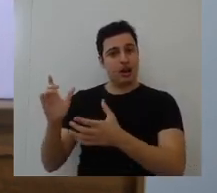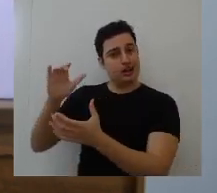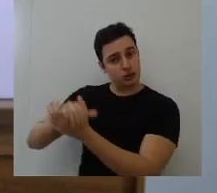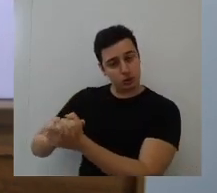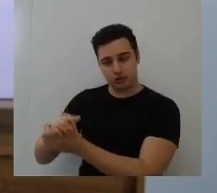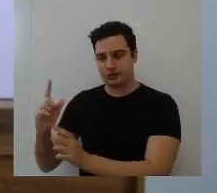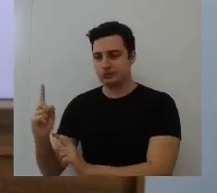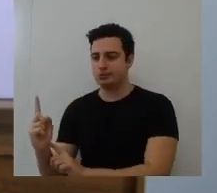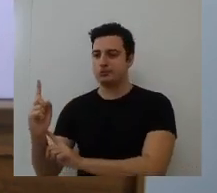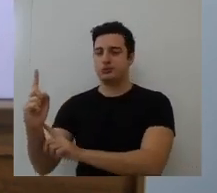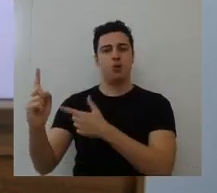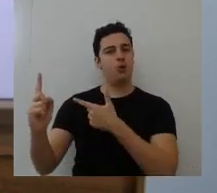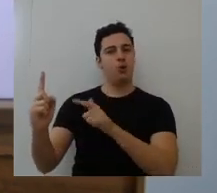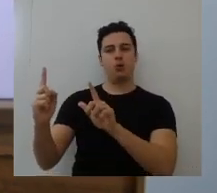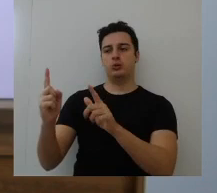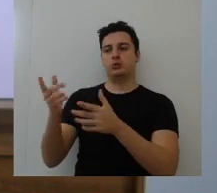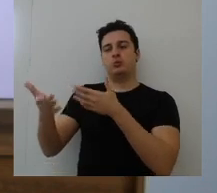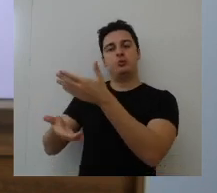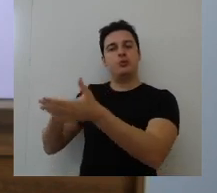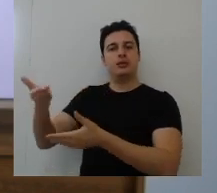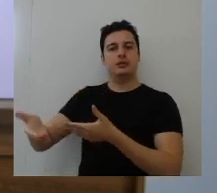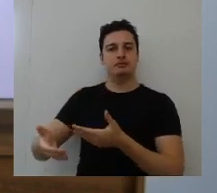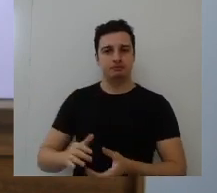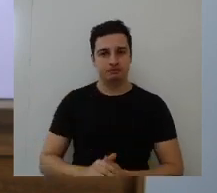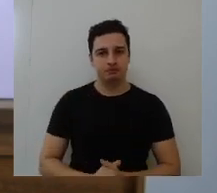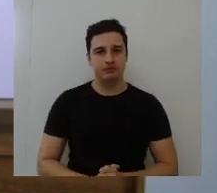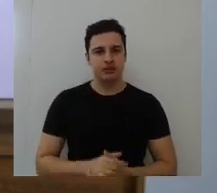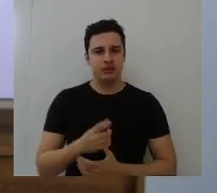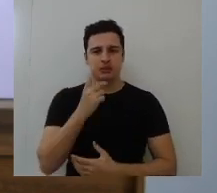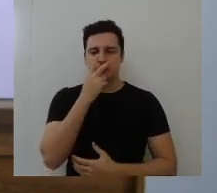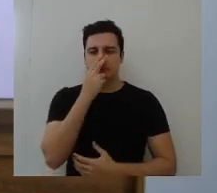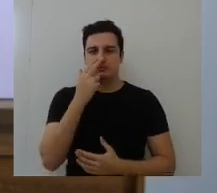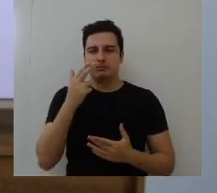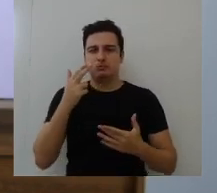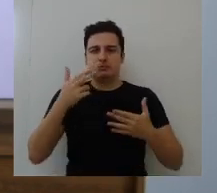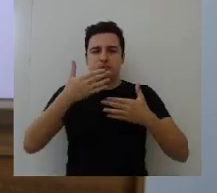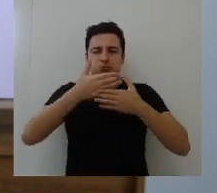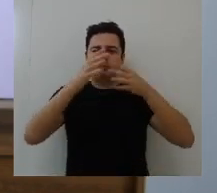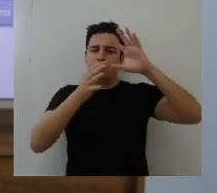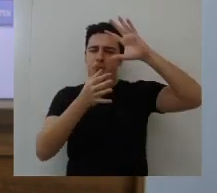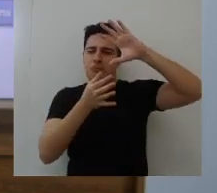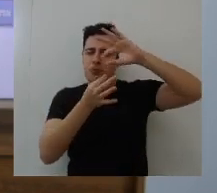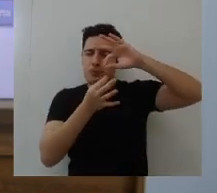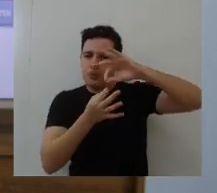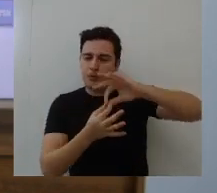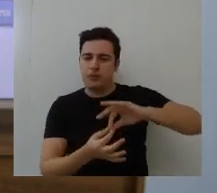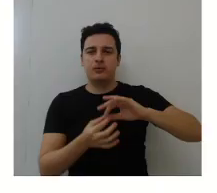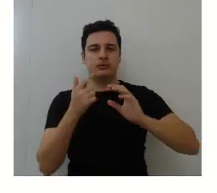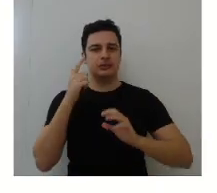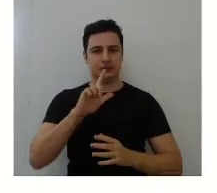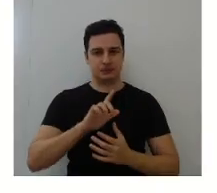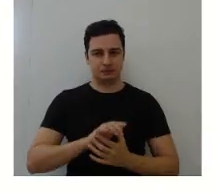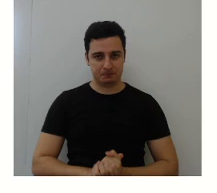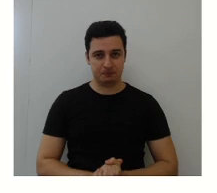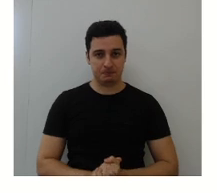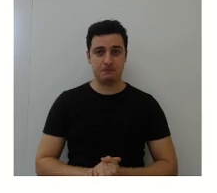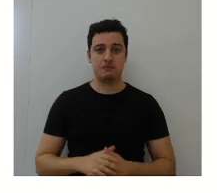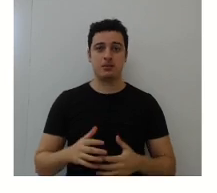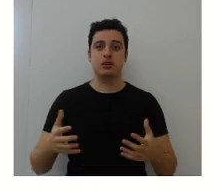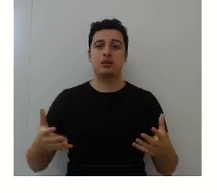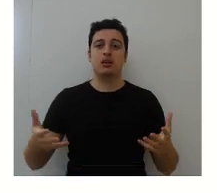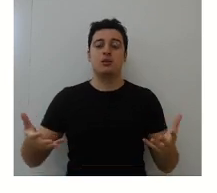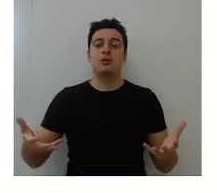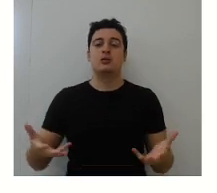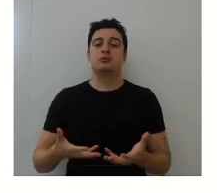bem complexo, né? Principalmente na sociedade moderna que nós vivemos hoje. Já na cidade de